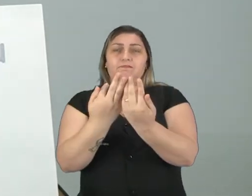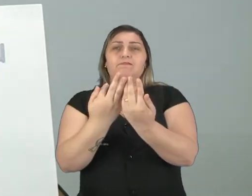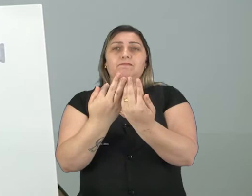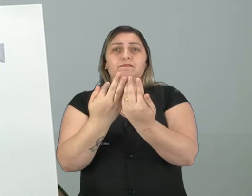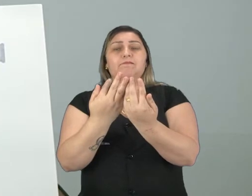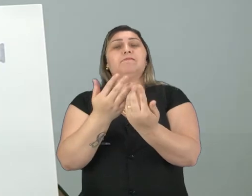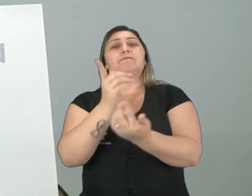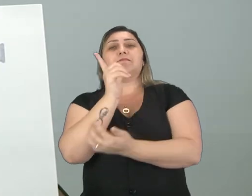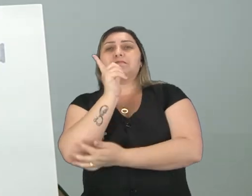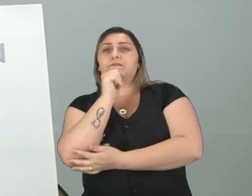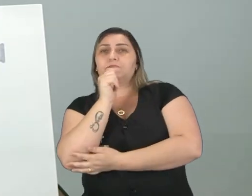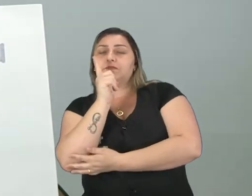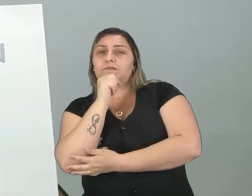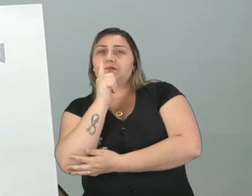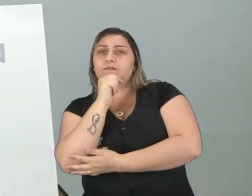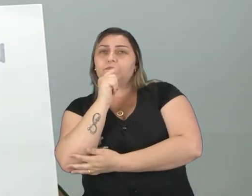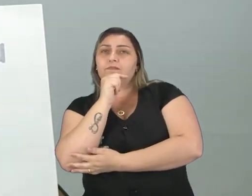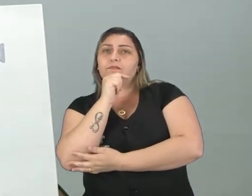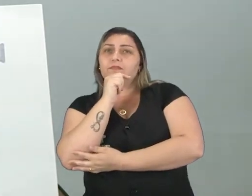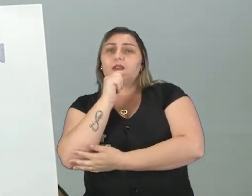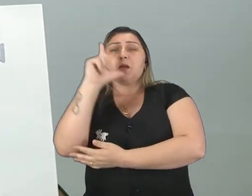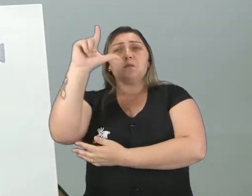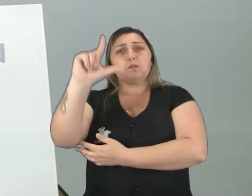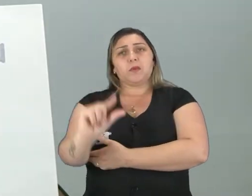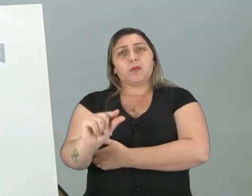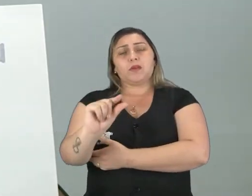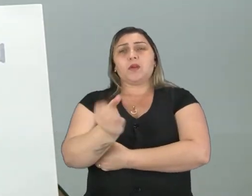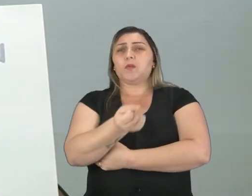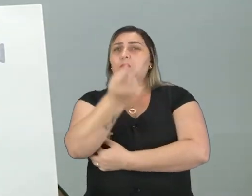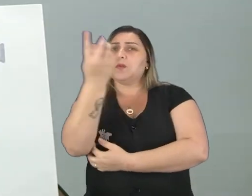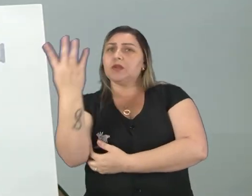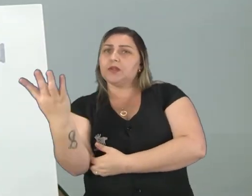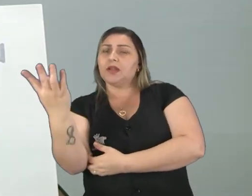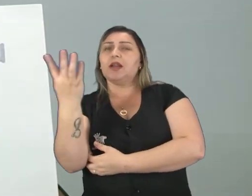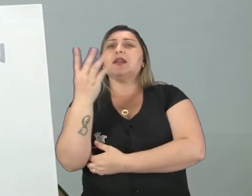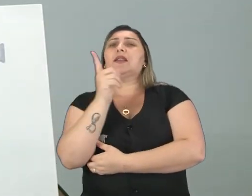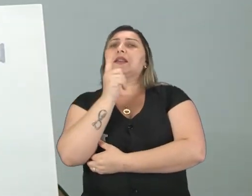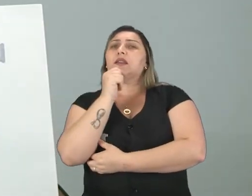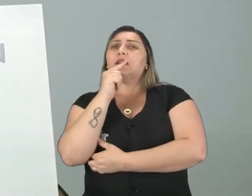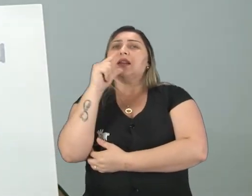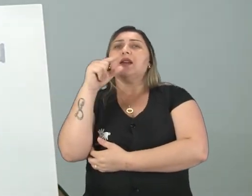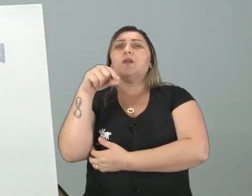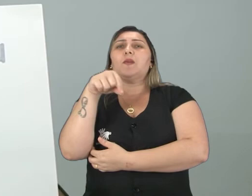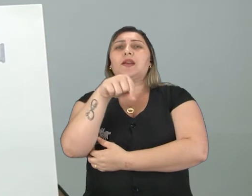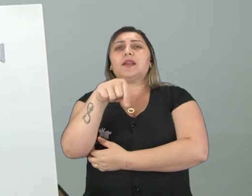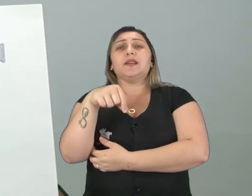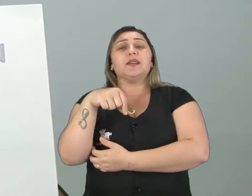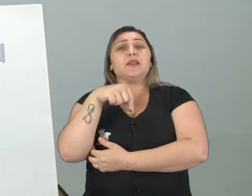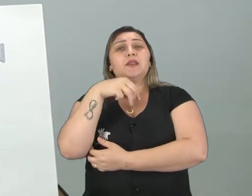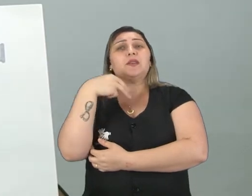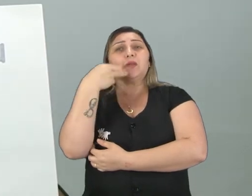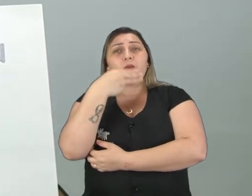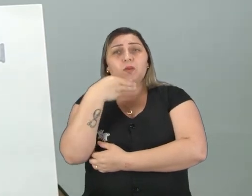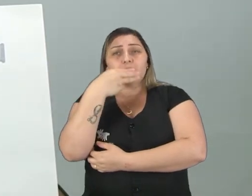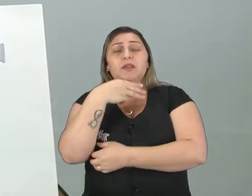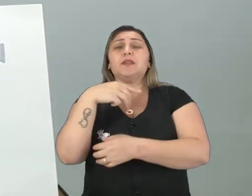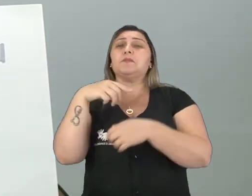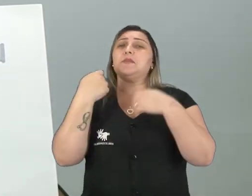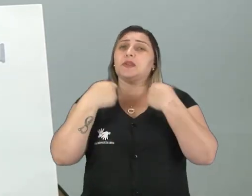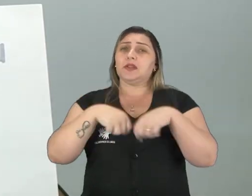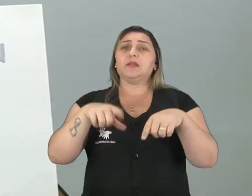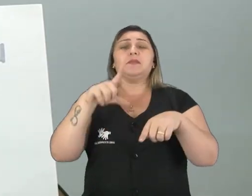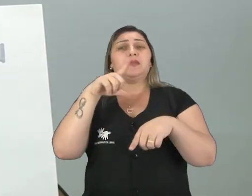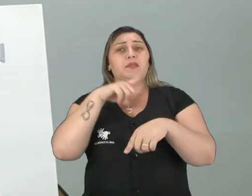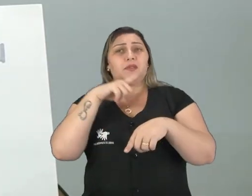essa água, ela está em pouca quantidade, a água doce, e que nós temos,